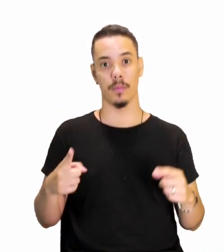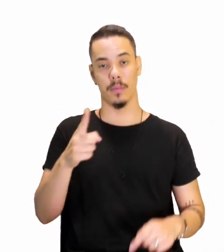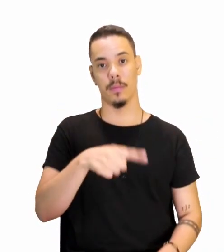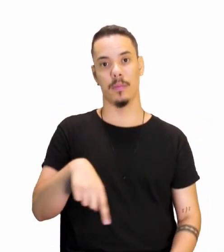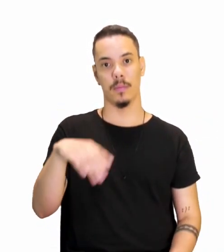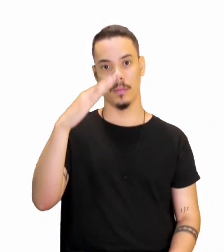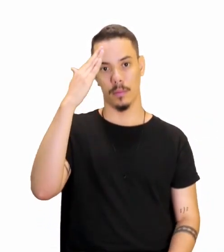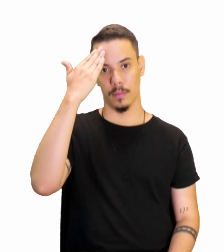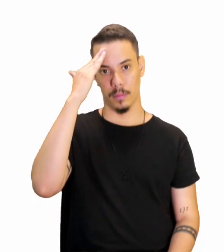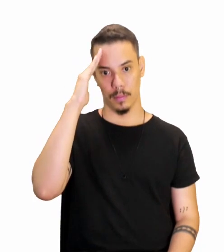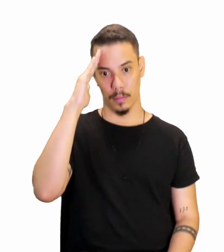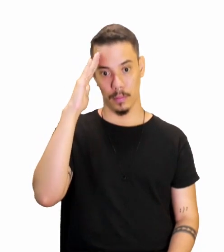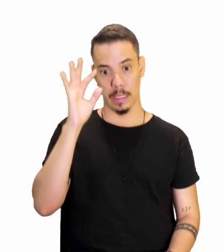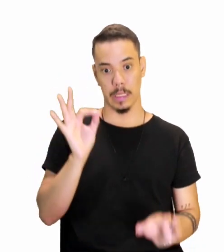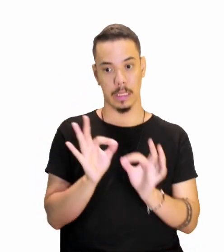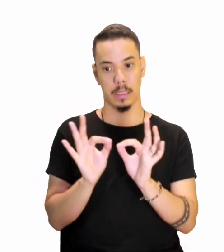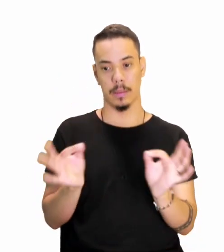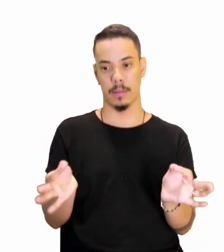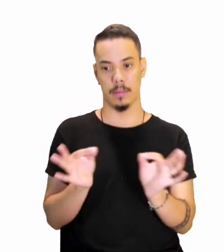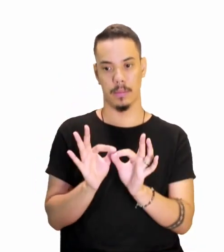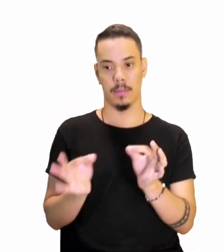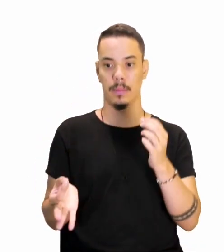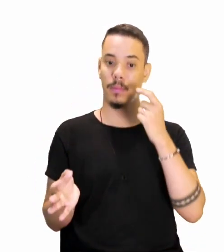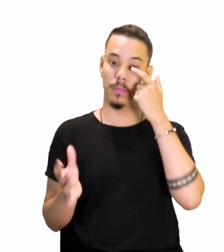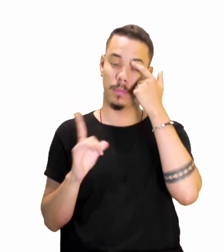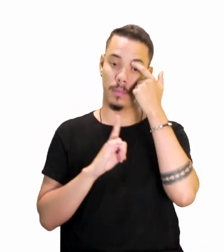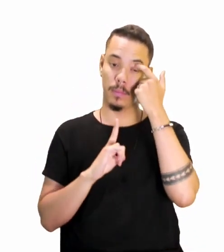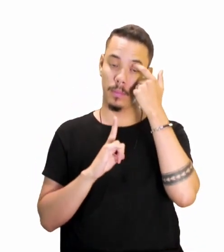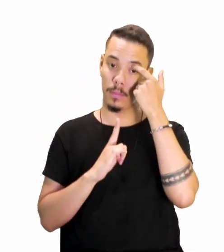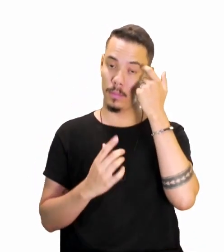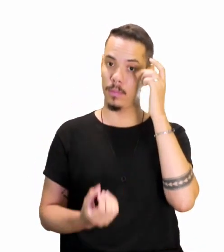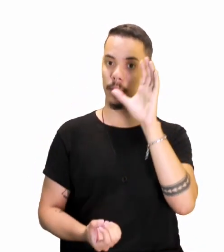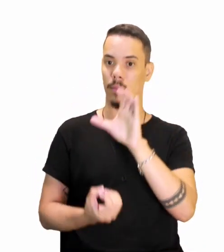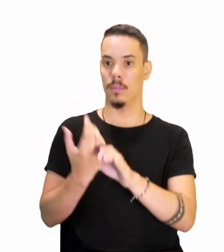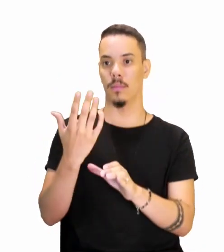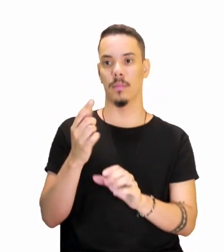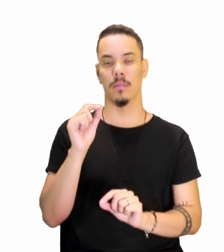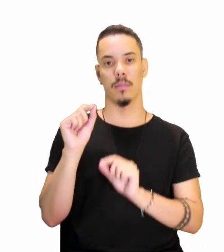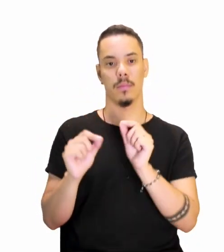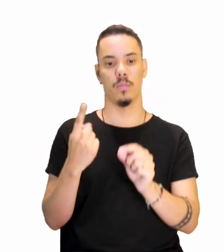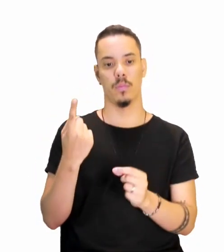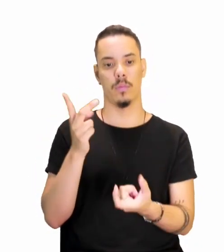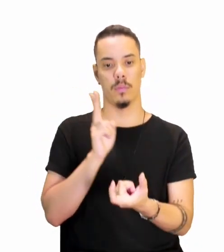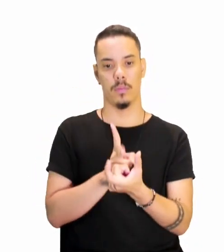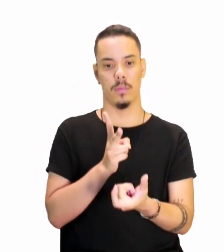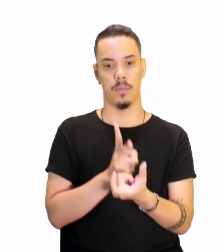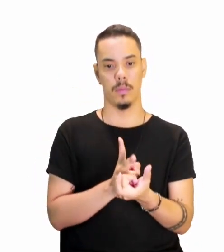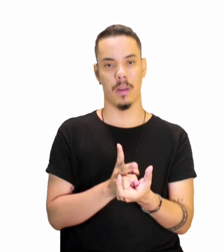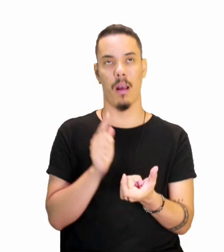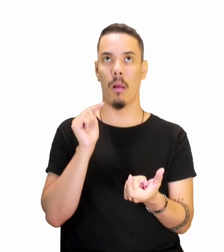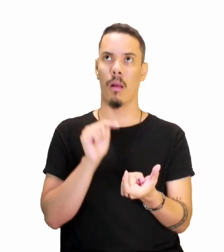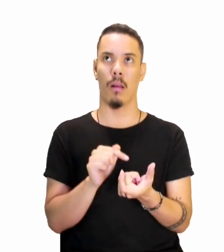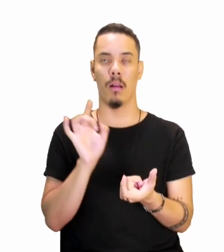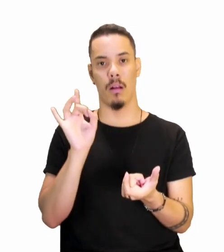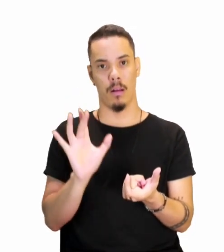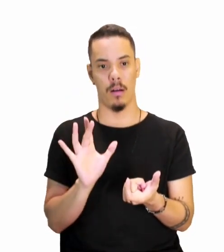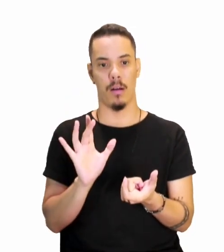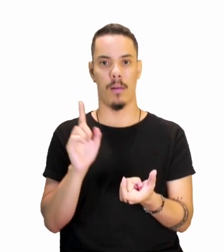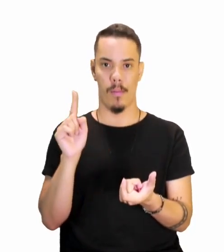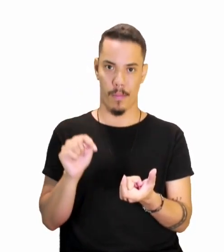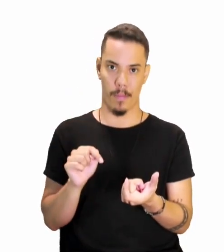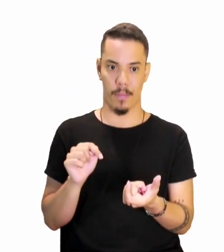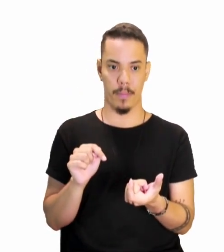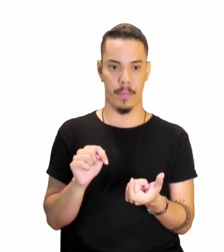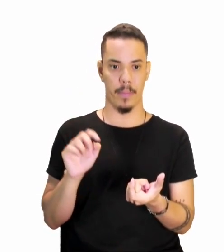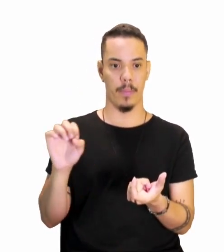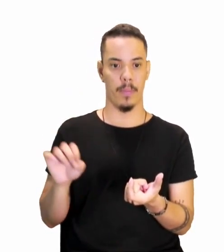um substantivo simples, quando é formado por apenas um radical. Aí você vai, uma palavra, professora?